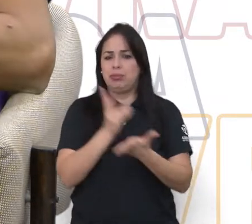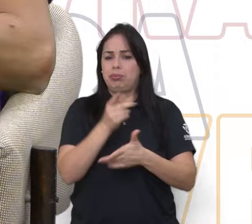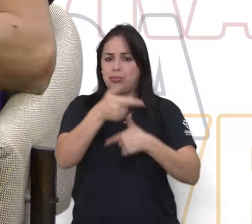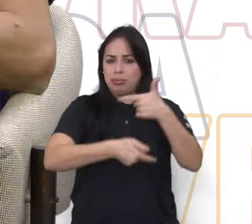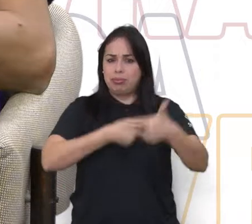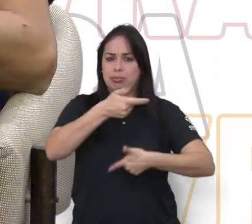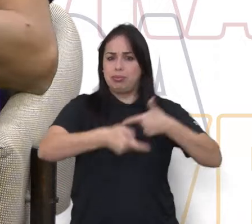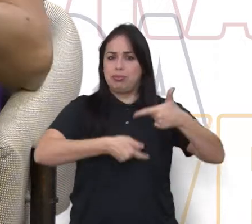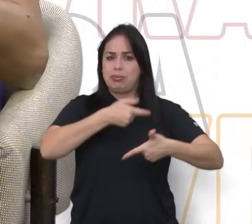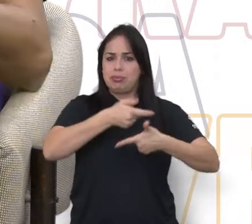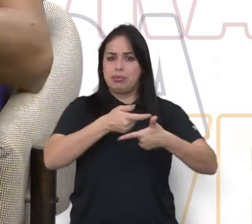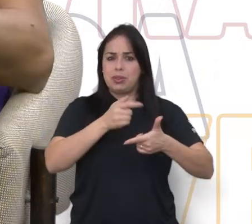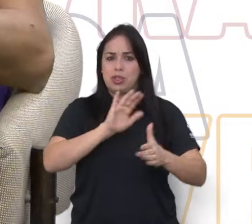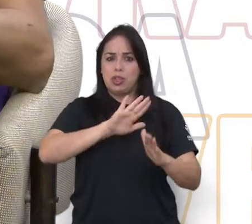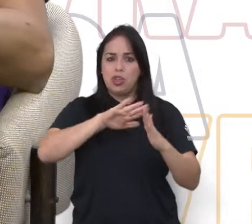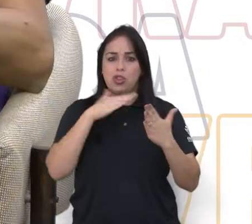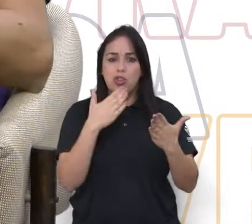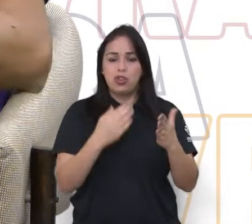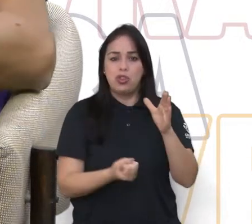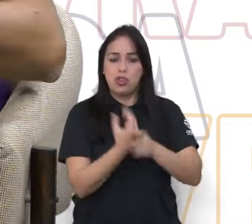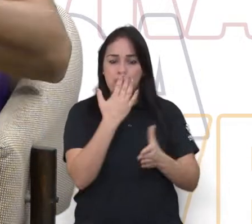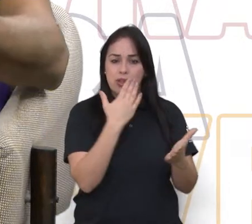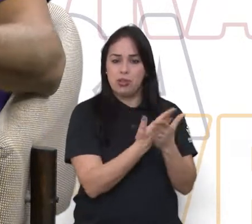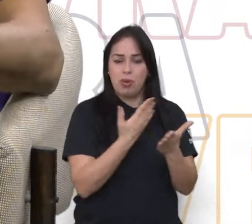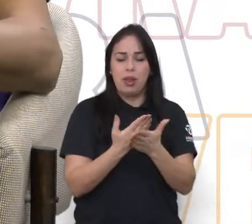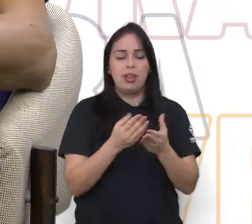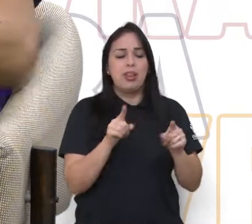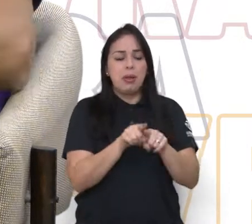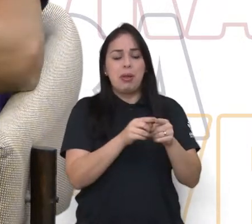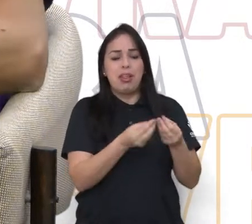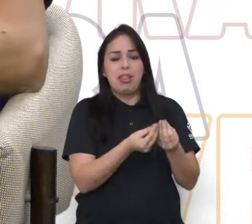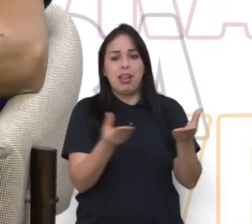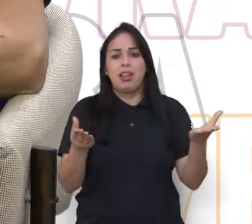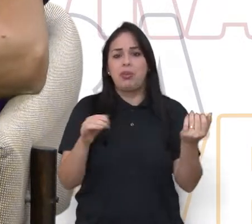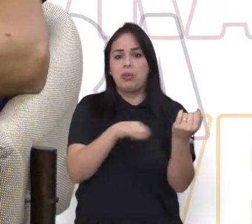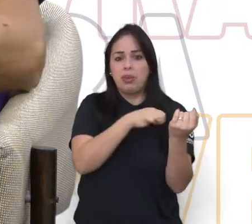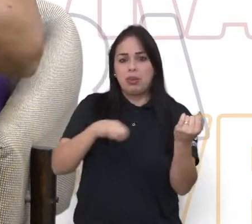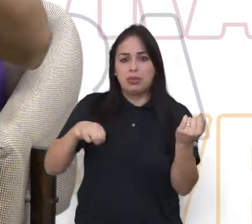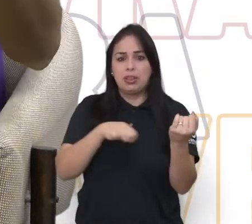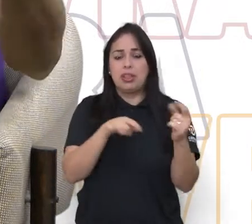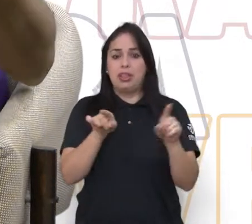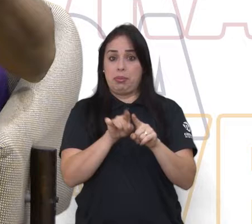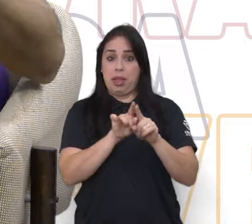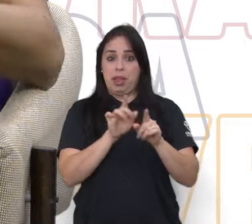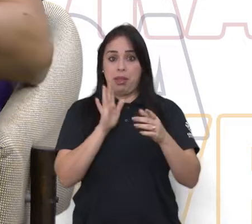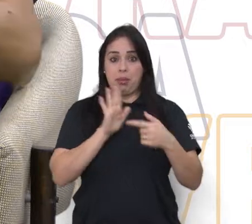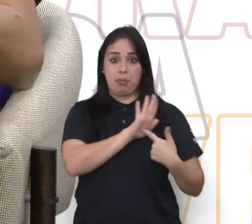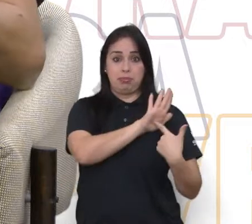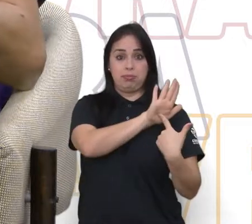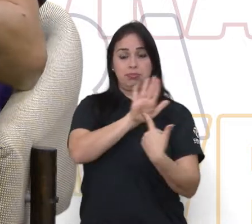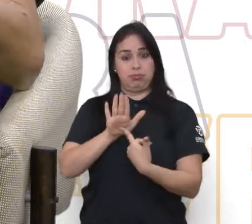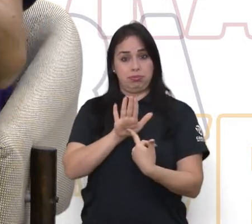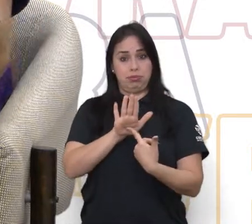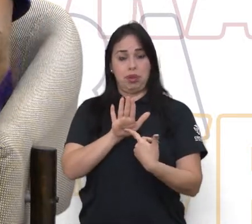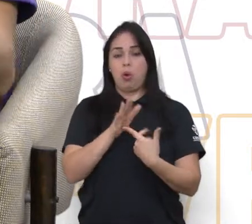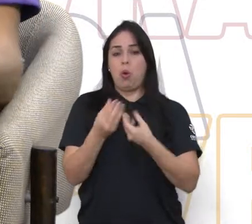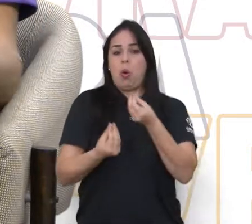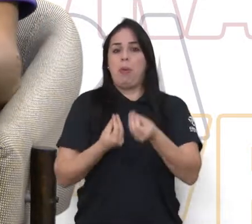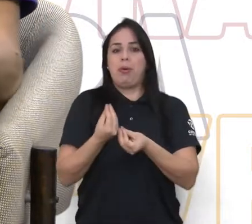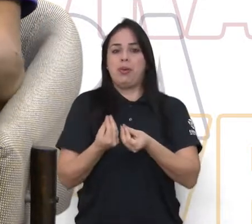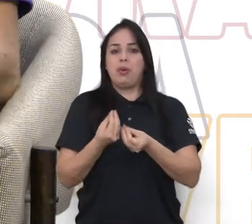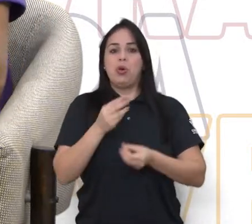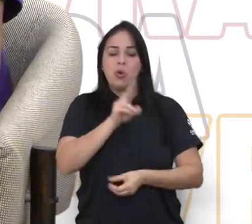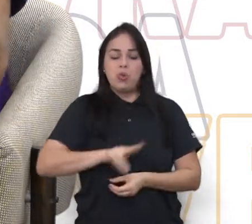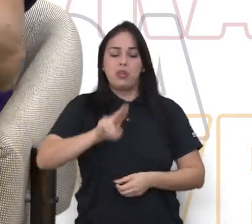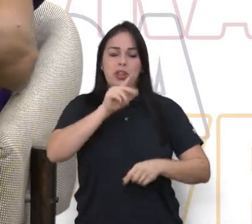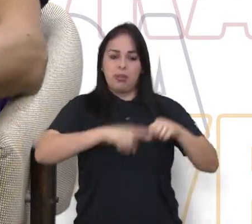E levando essa ideia para as escolas, de construir instrumentos musicais e fazer espetáculos através de materiais